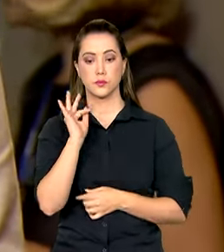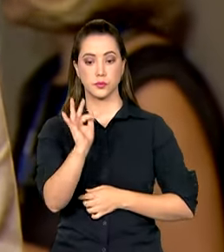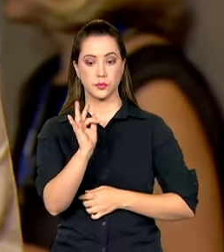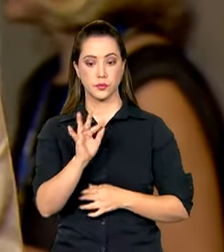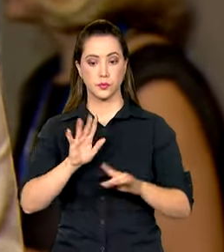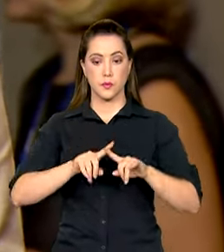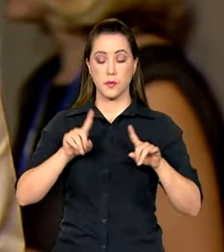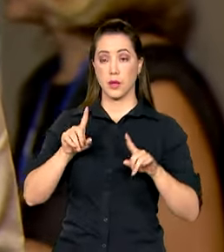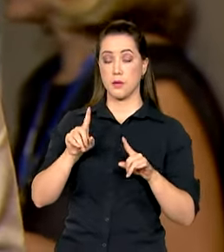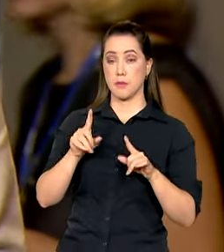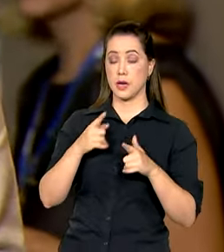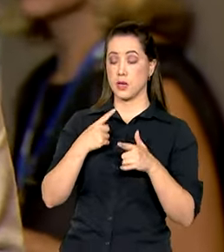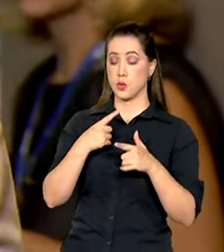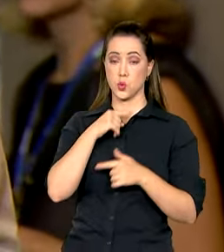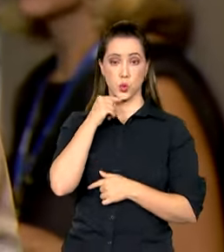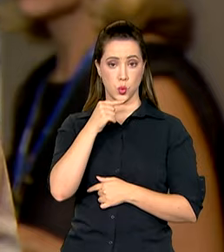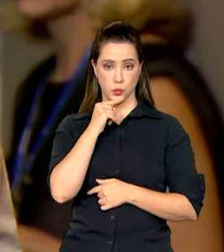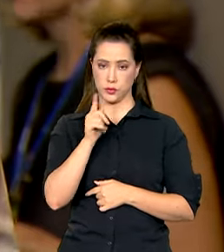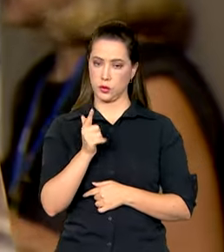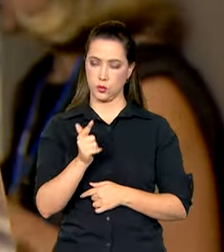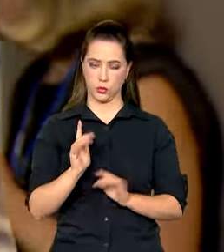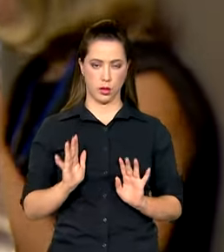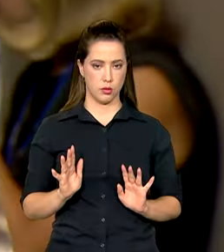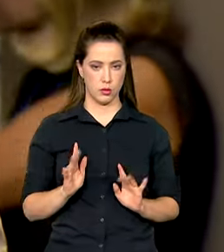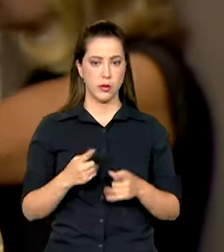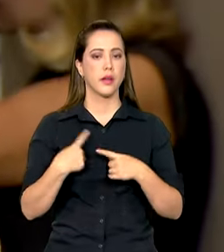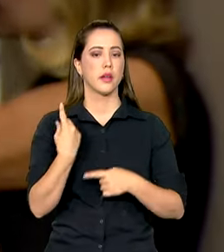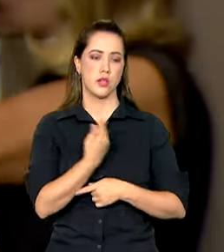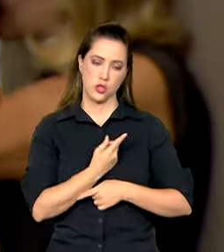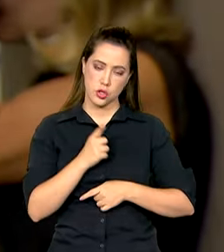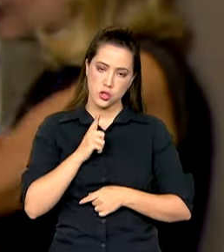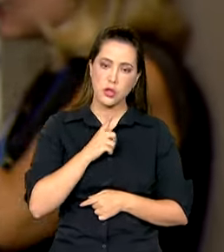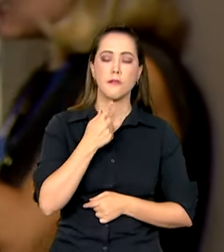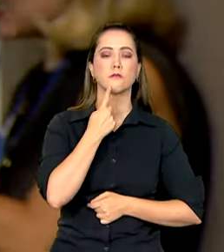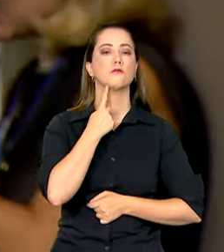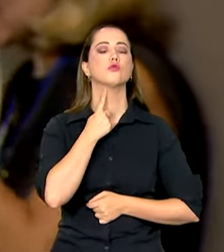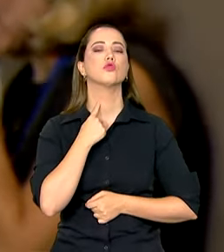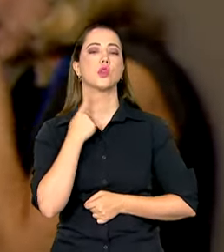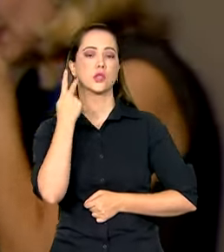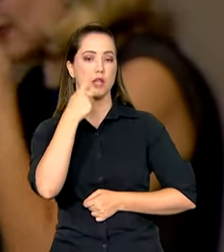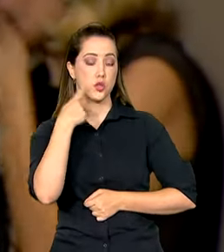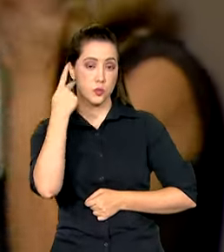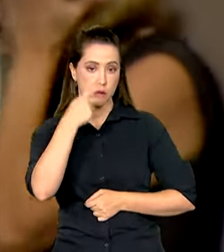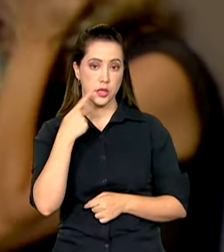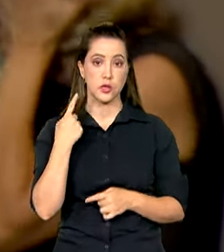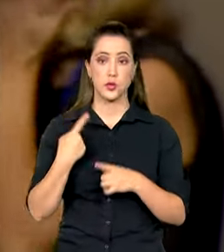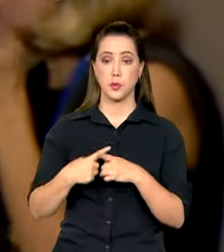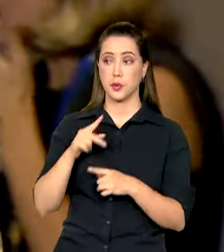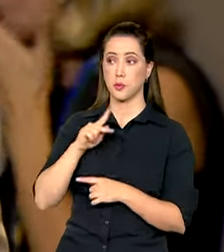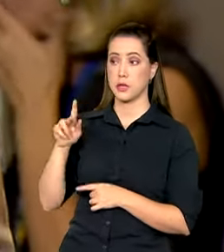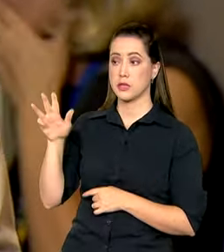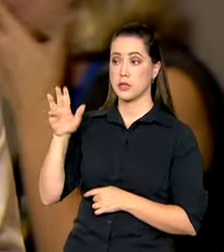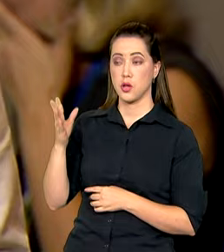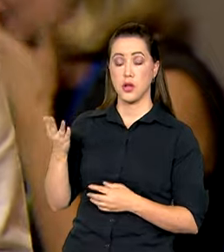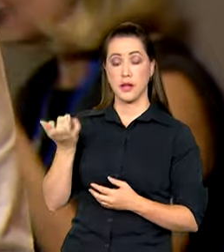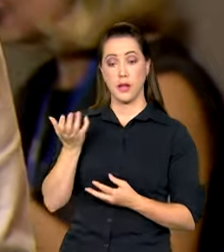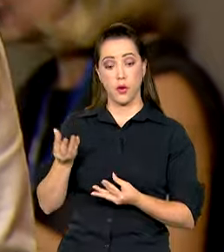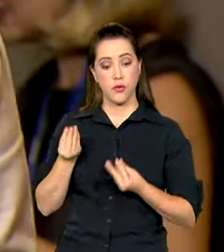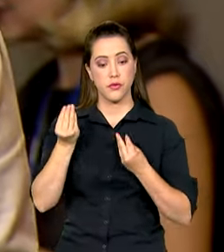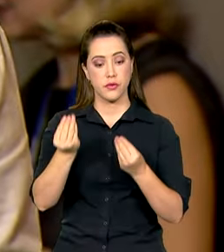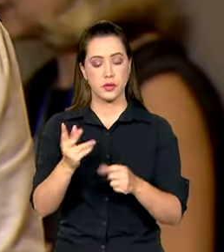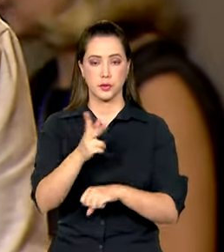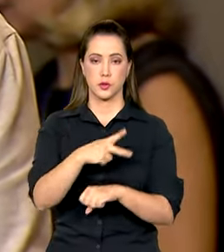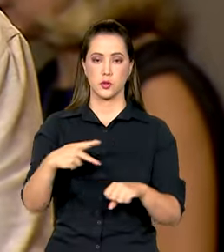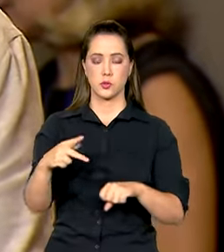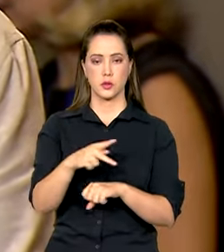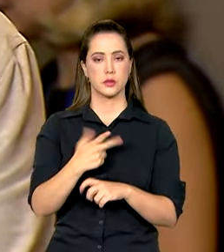que quando a gente tem vontade política, determinação, que é isso que o presidente Lula quer garantir, né, no nosso país,